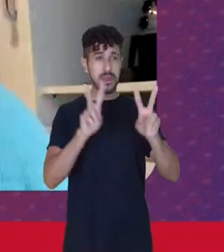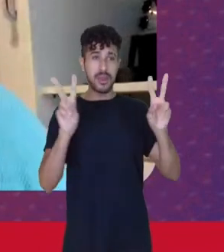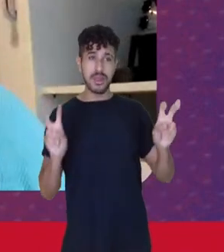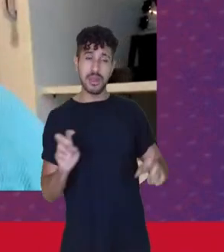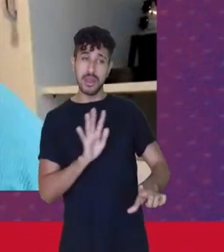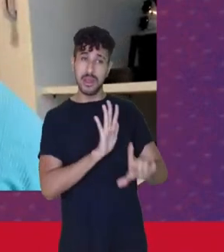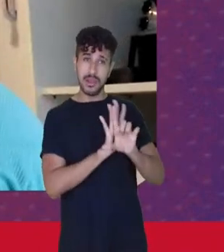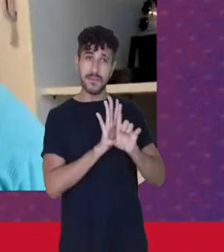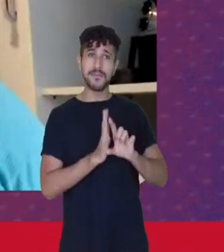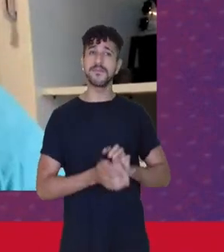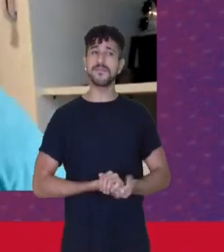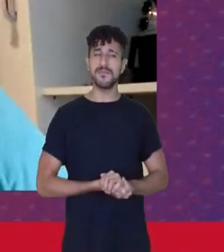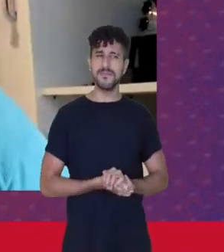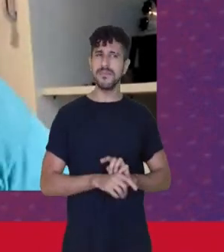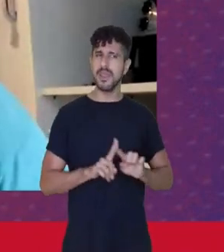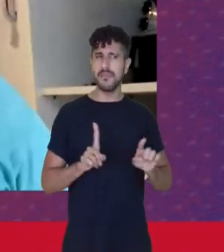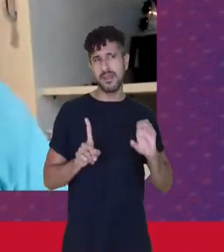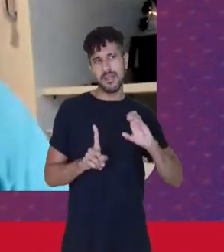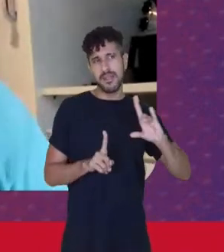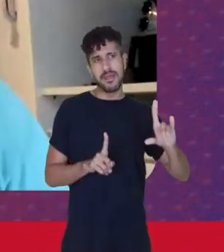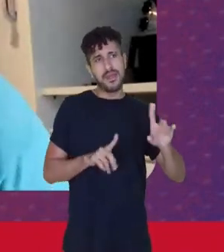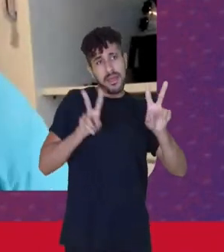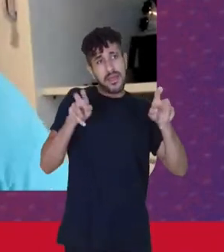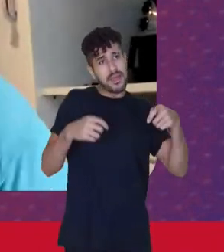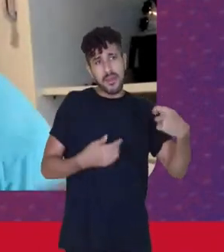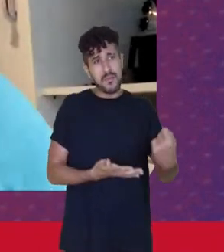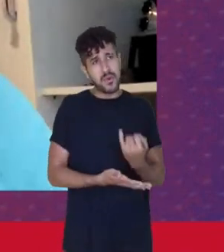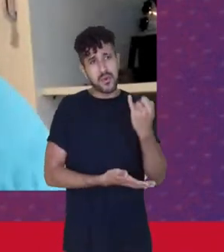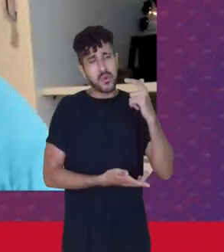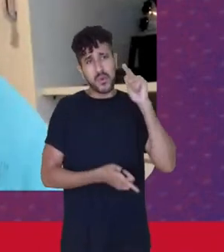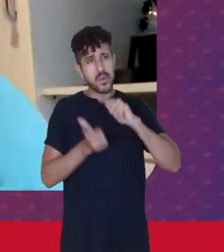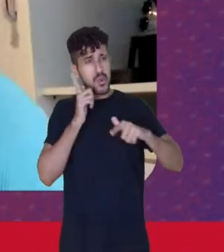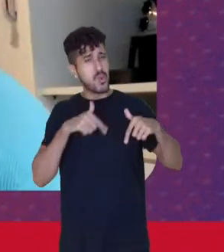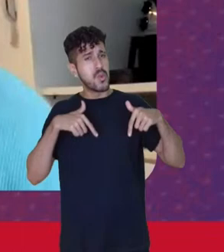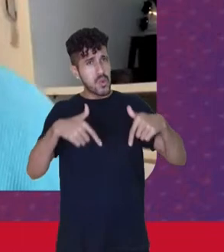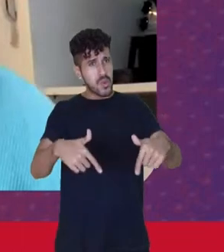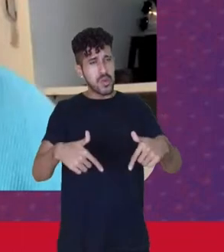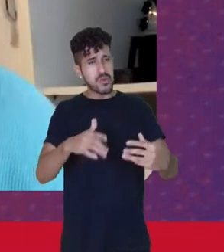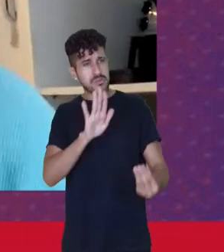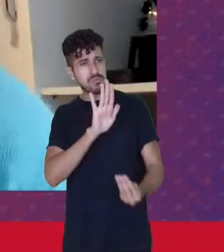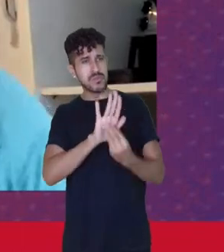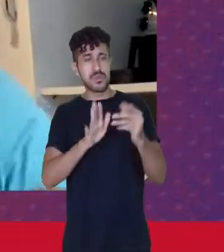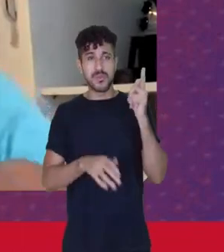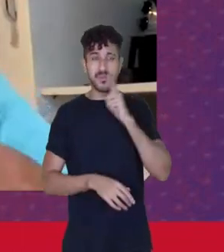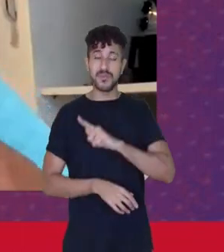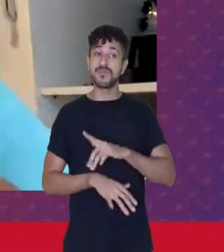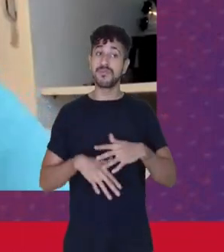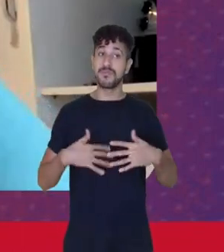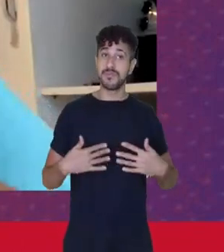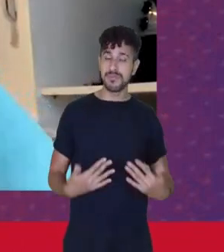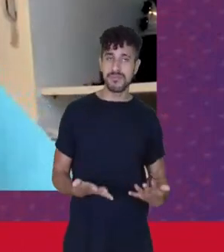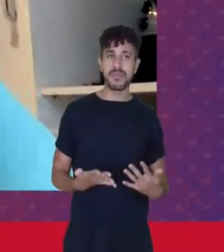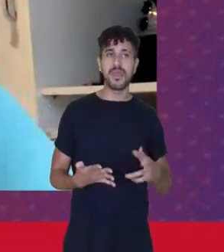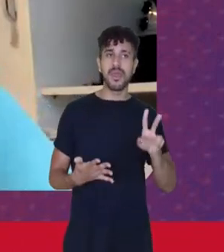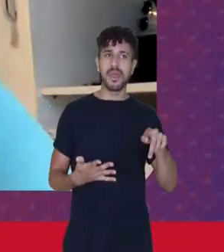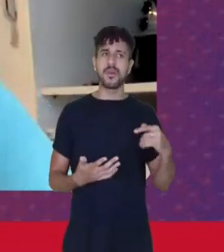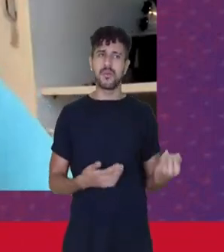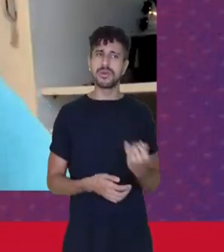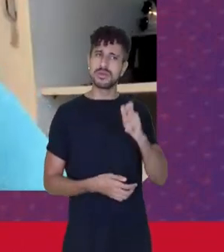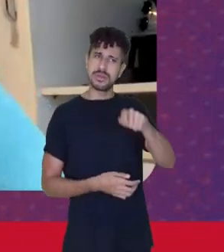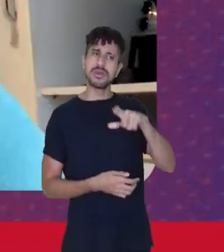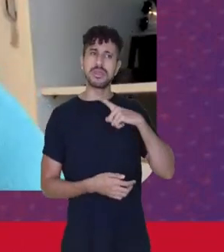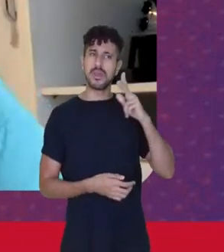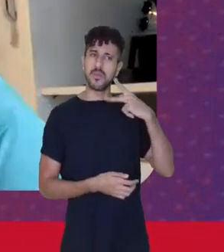da legislação. Mas, obviamente, é necessário atuar, é necessário implementar, né? Então, é necessário